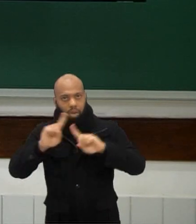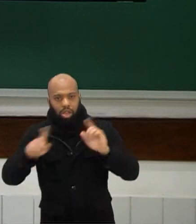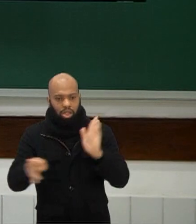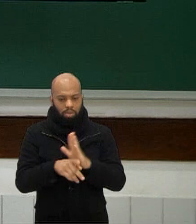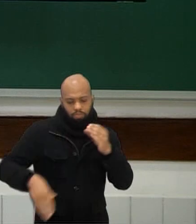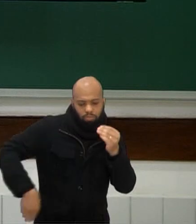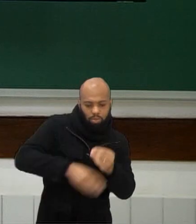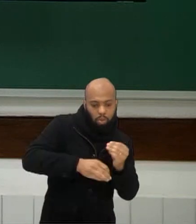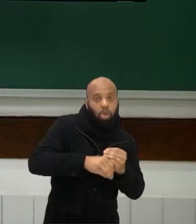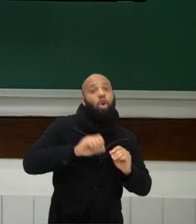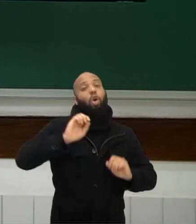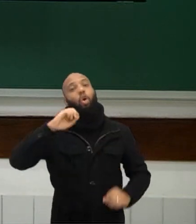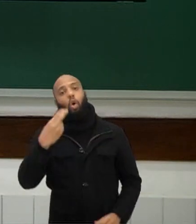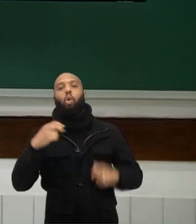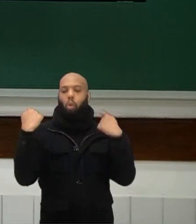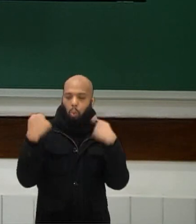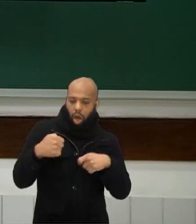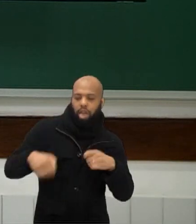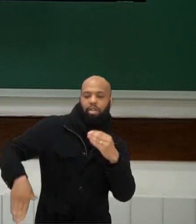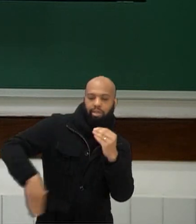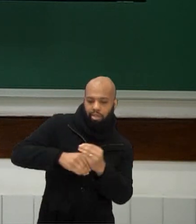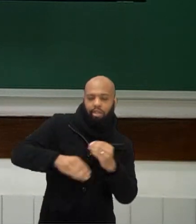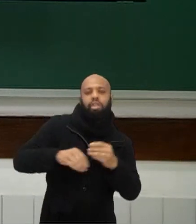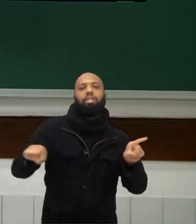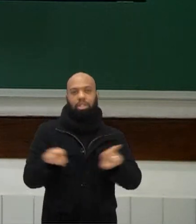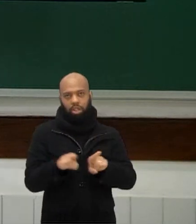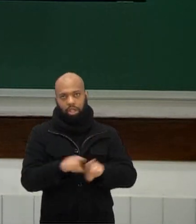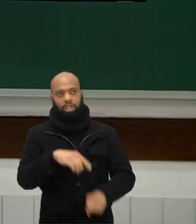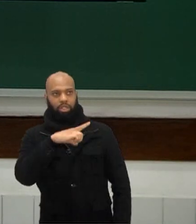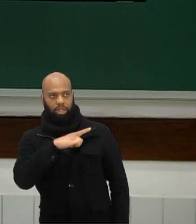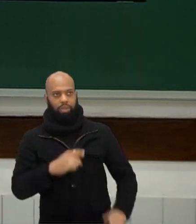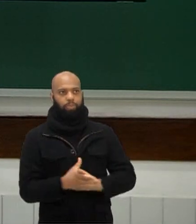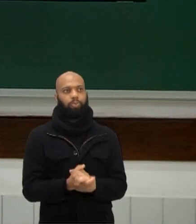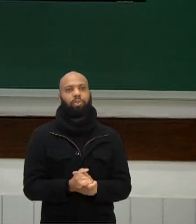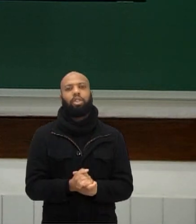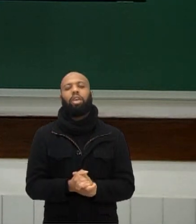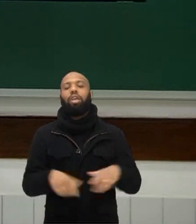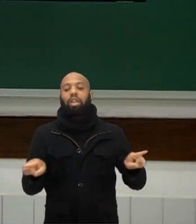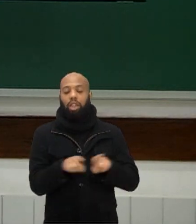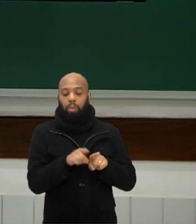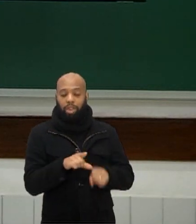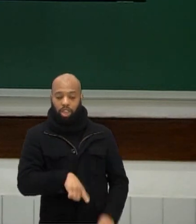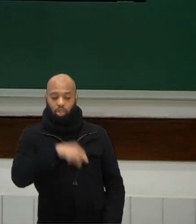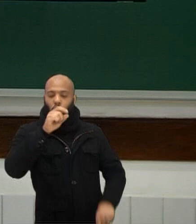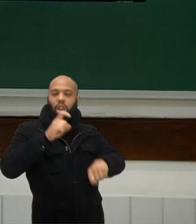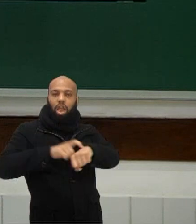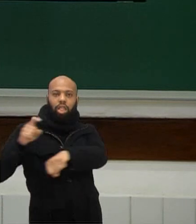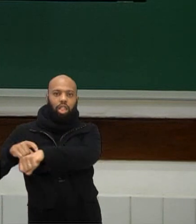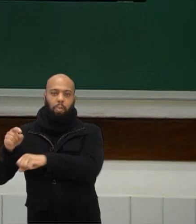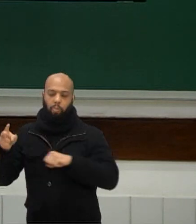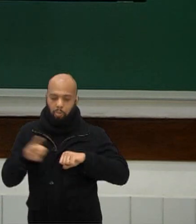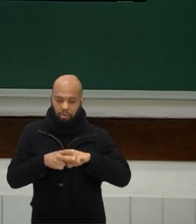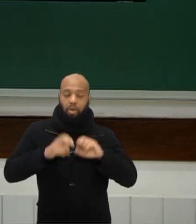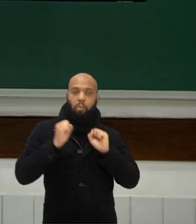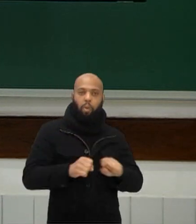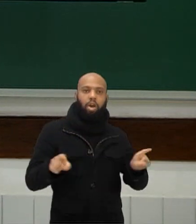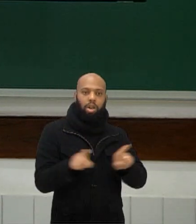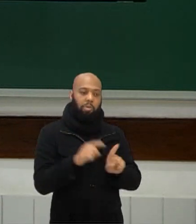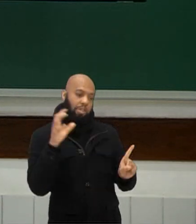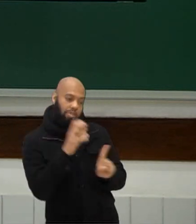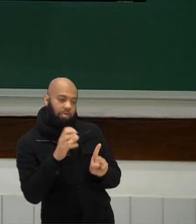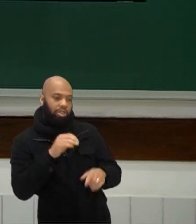de complemento, ou transitivos, que são os que precisam de complementos. A escolha dos tempos verbais pode interferir